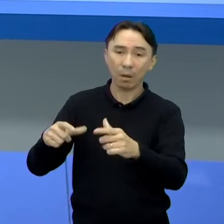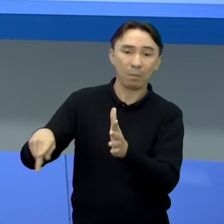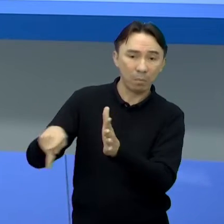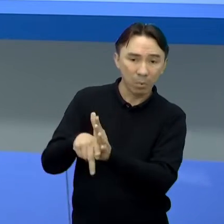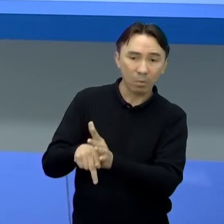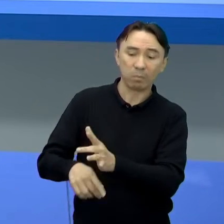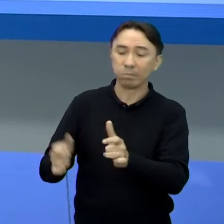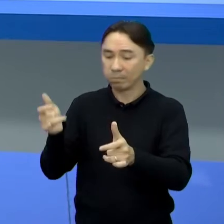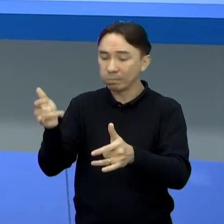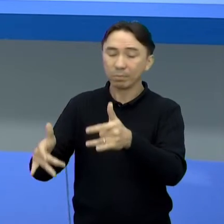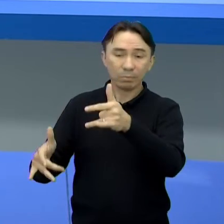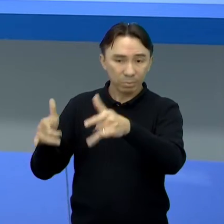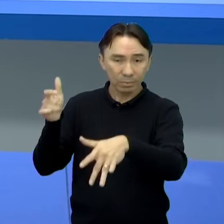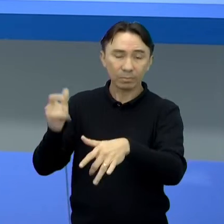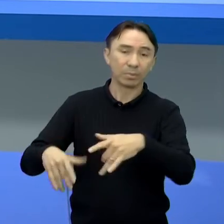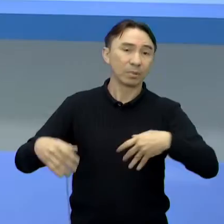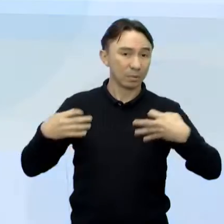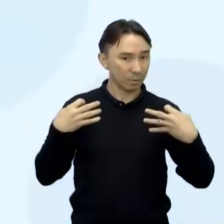tá?